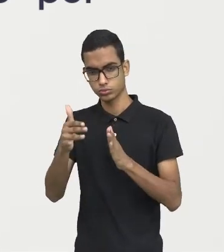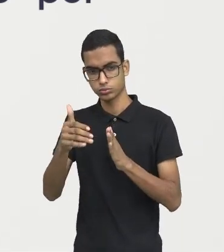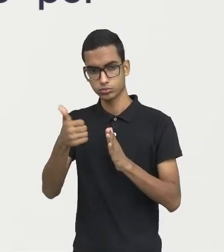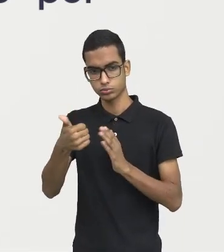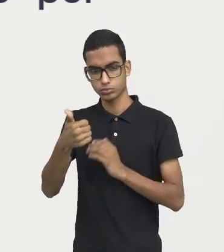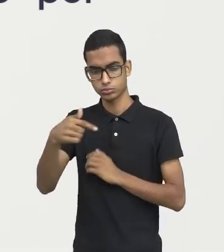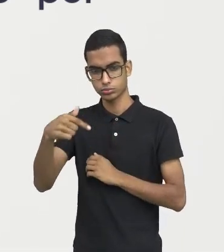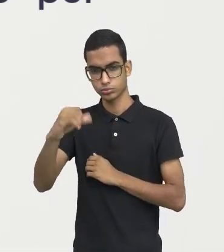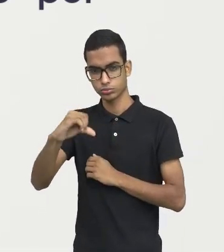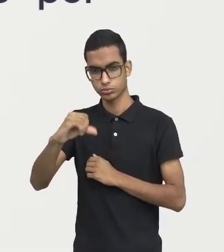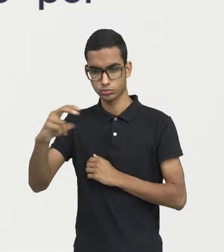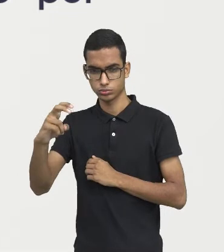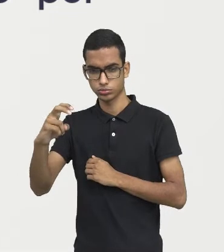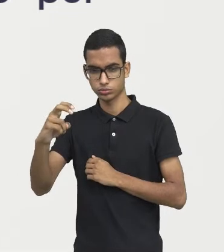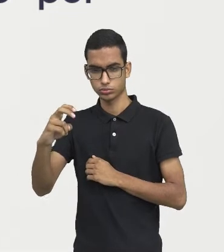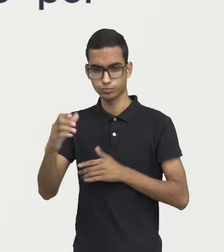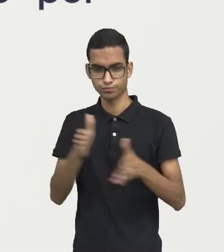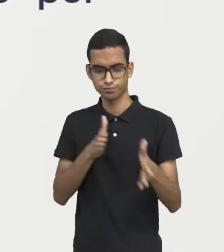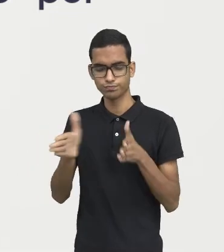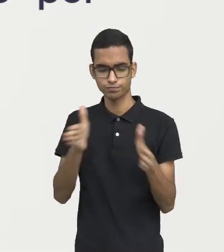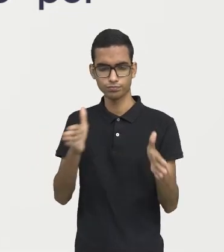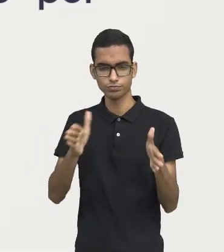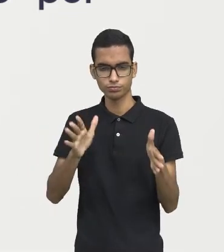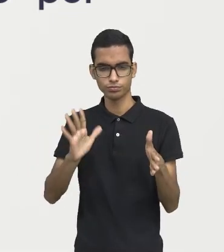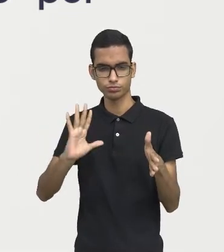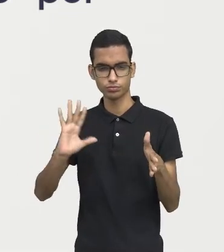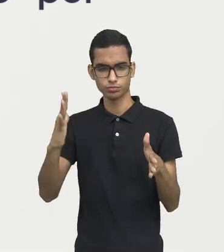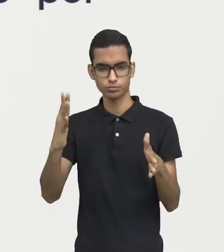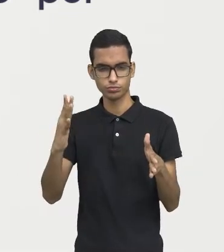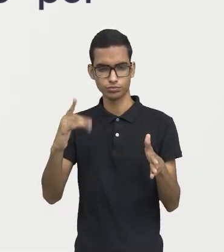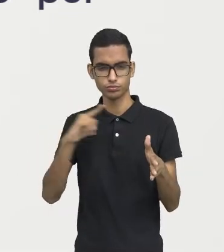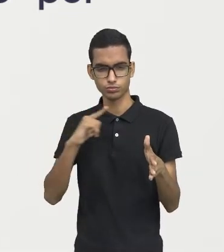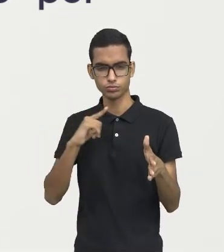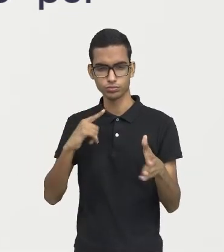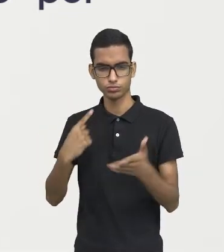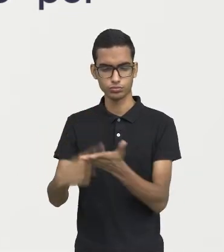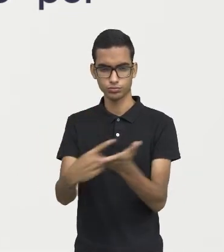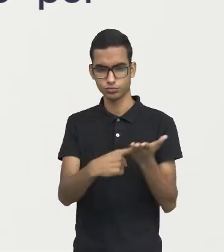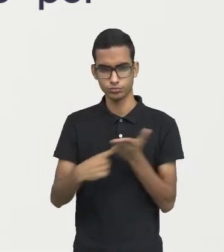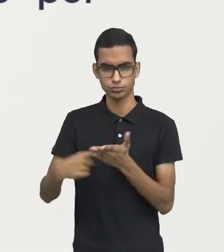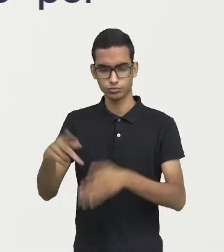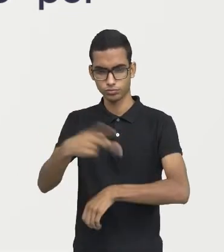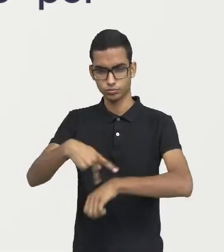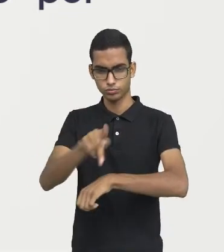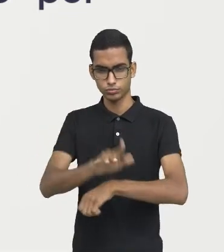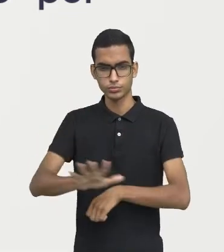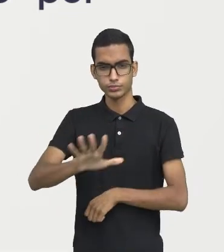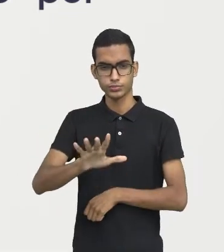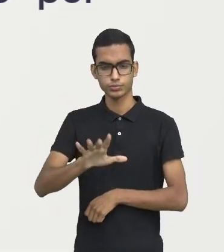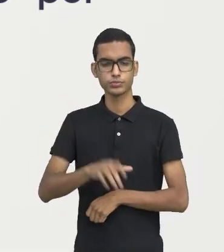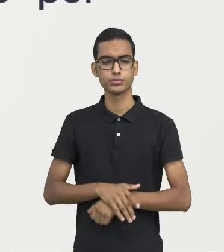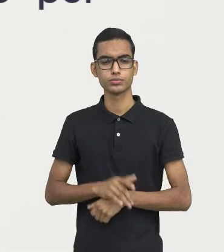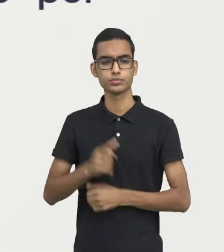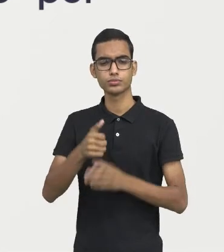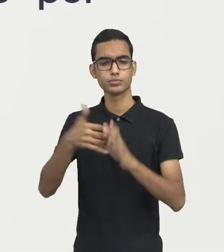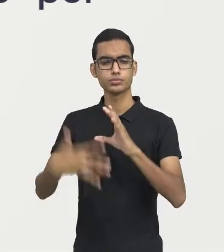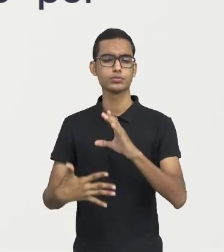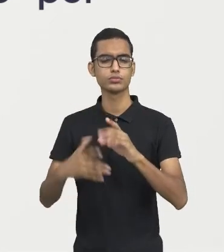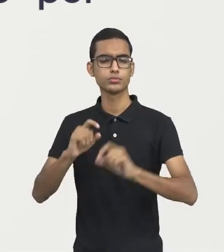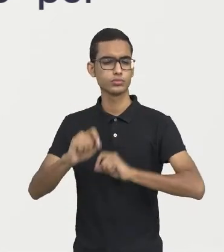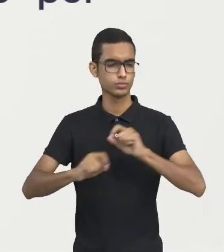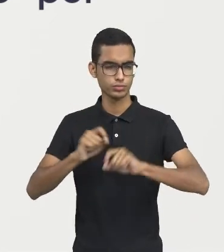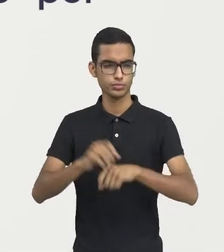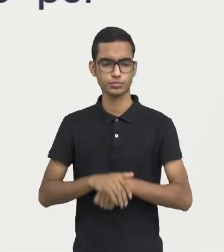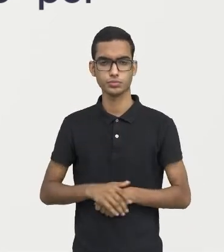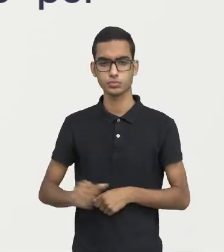1795, que foi esse período que durou aí o período da chamada Convenção, caracterizou-se pela,